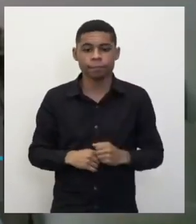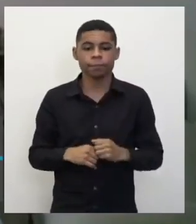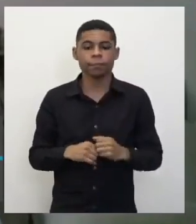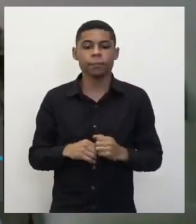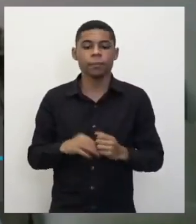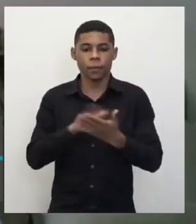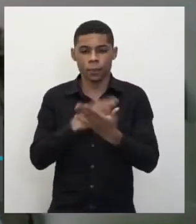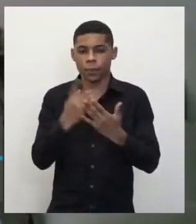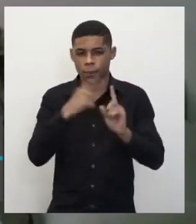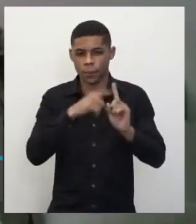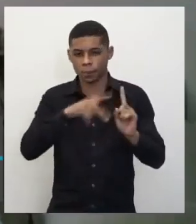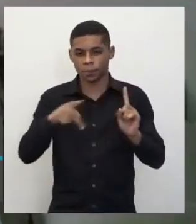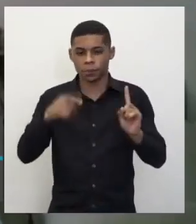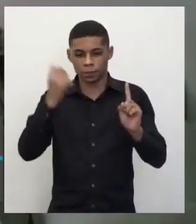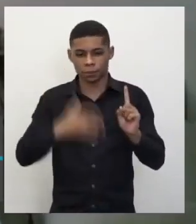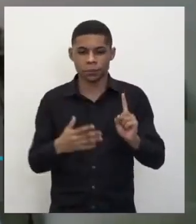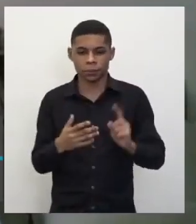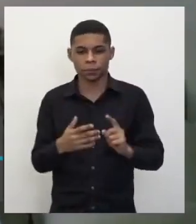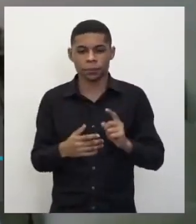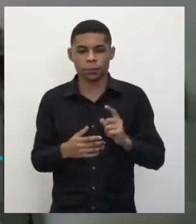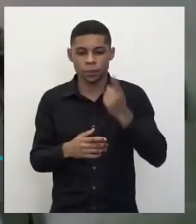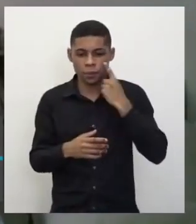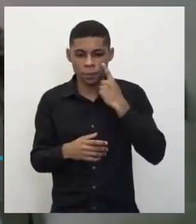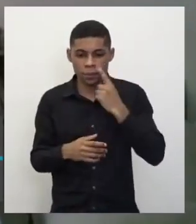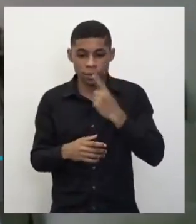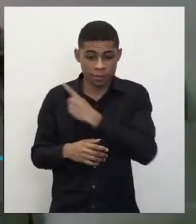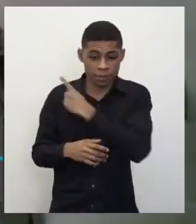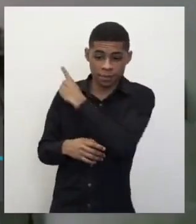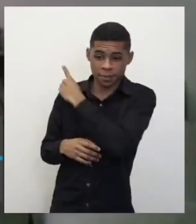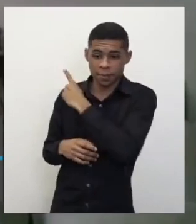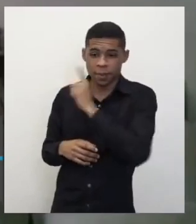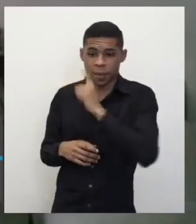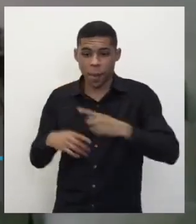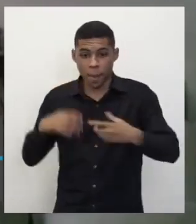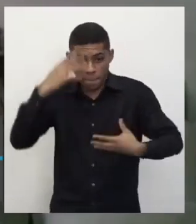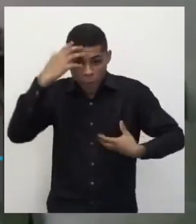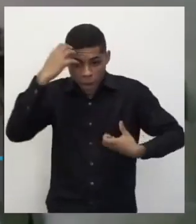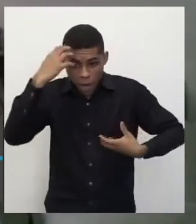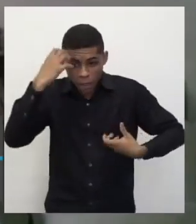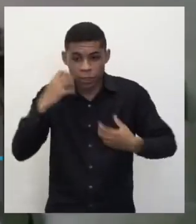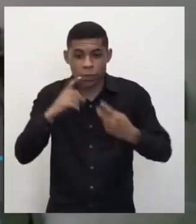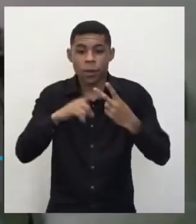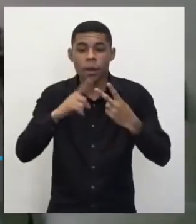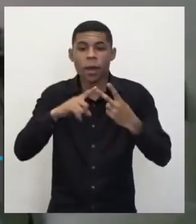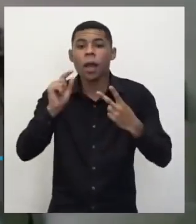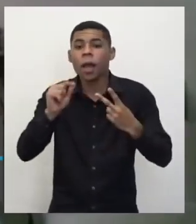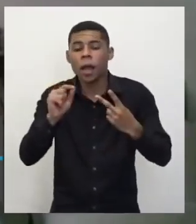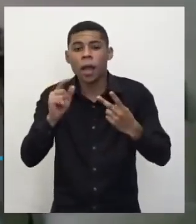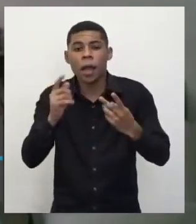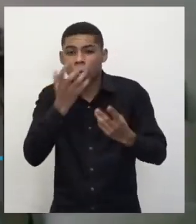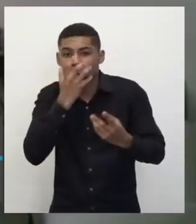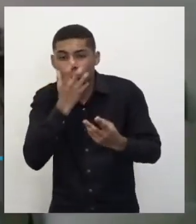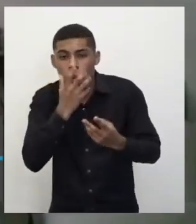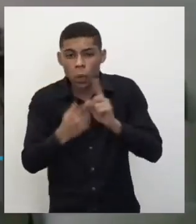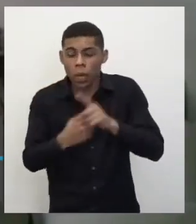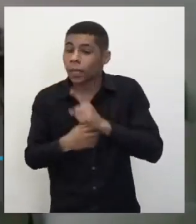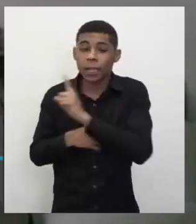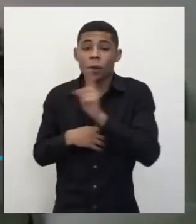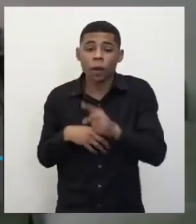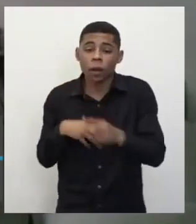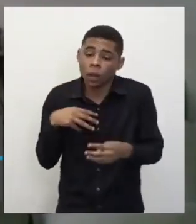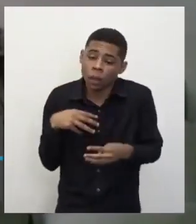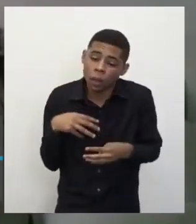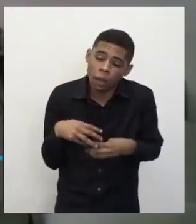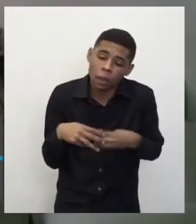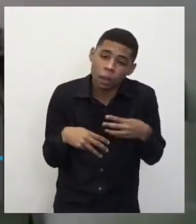uma professora disse, ele é um macaquinho, o outro, é um cachorrinho. Não, o Shade é um bicho preguiça, tá? É a única